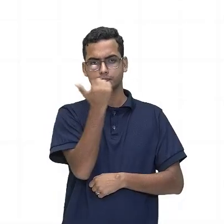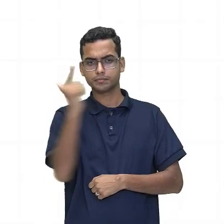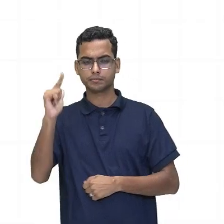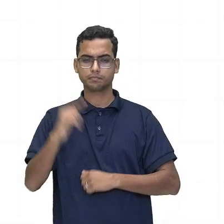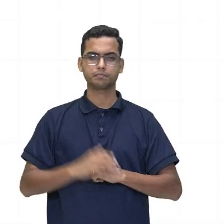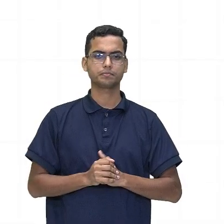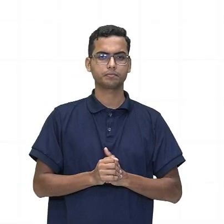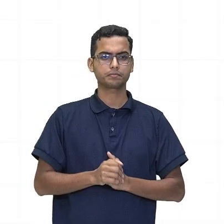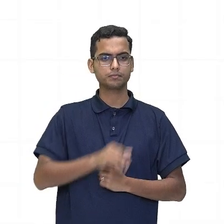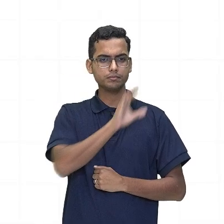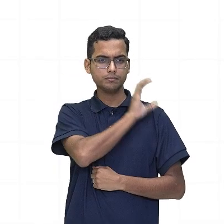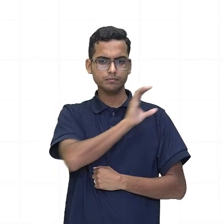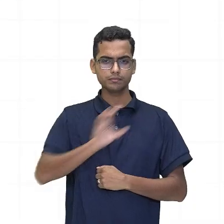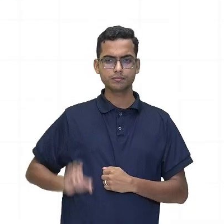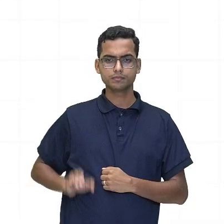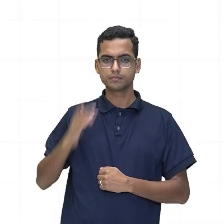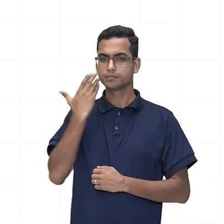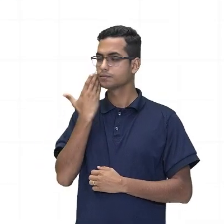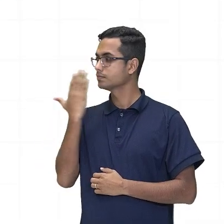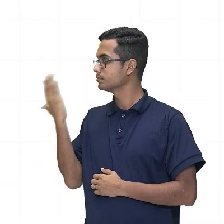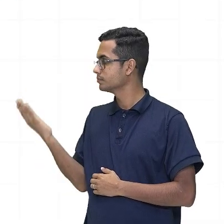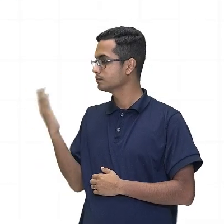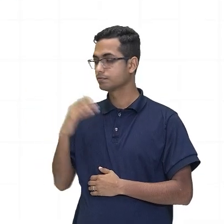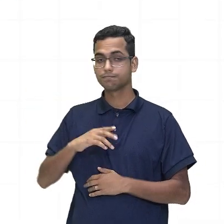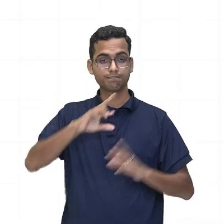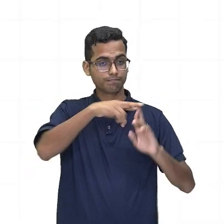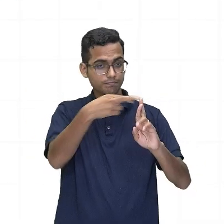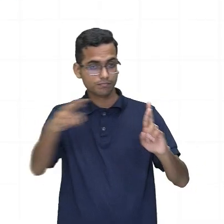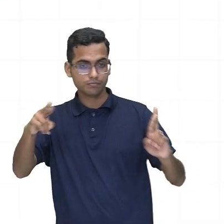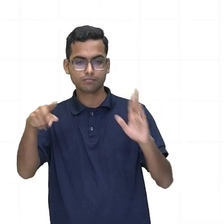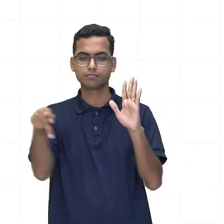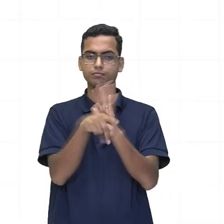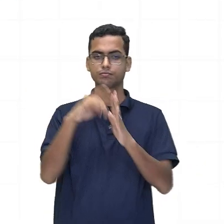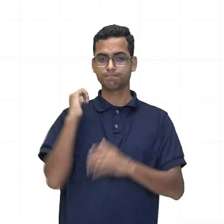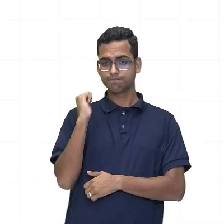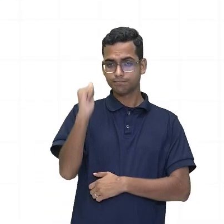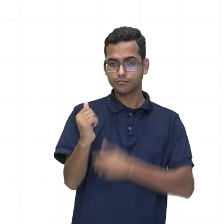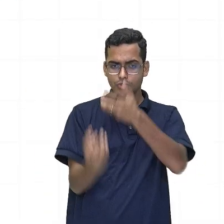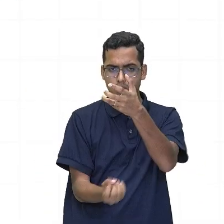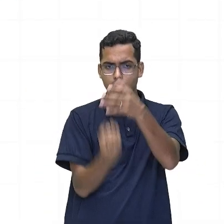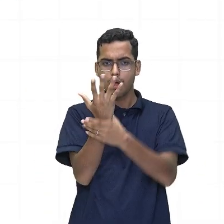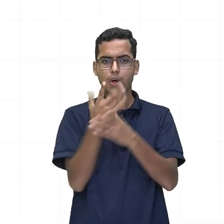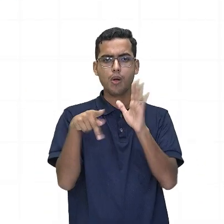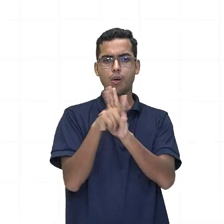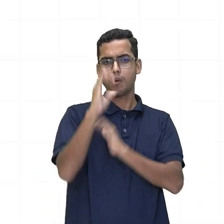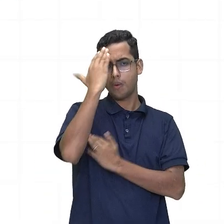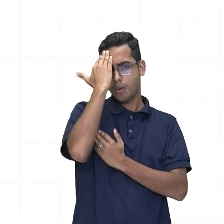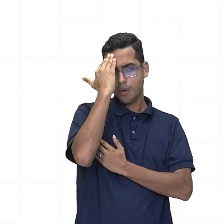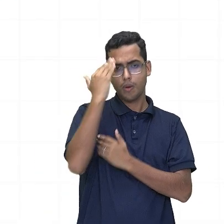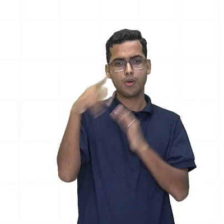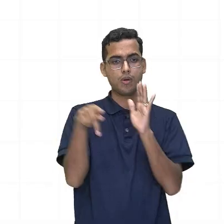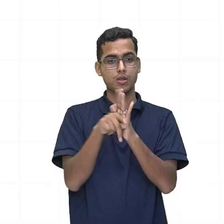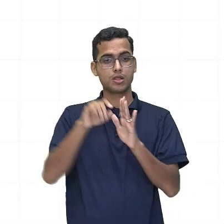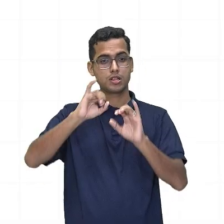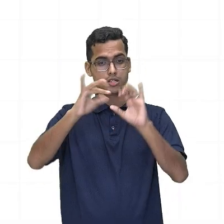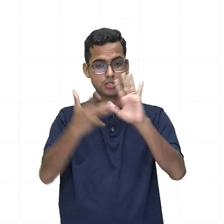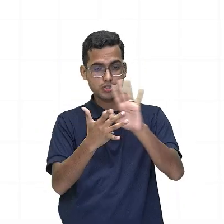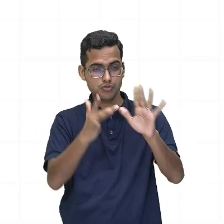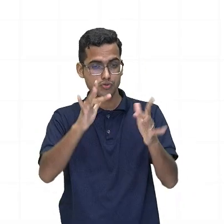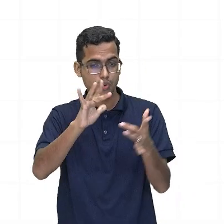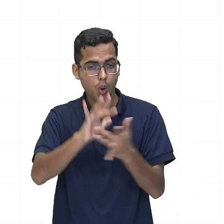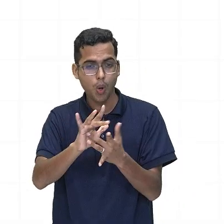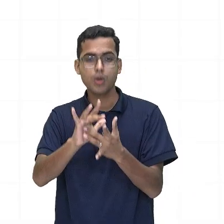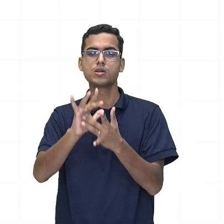Vamos lá? O cristianismo também é uma religião abraâmica, nascida da reinterpretação que Jesus de Nazaré faz